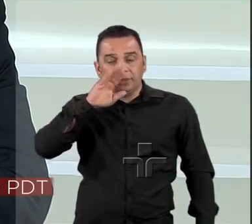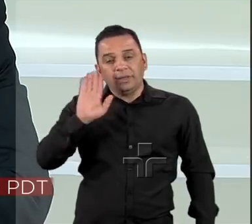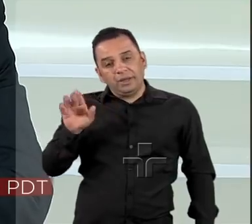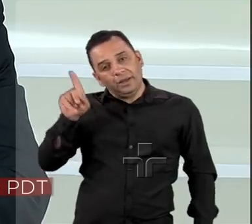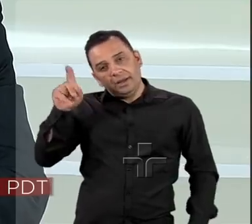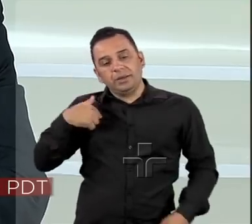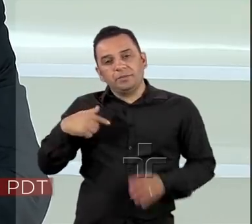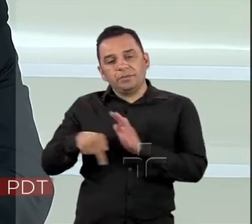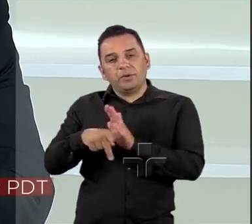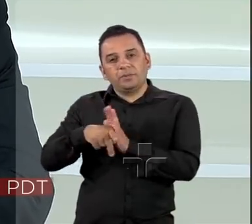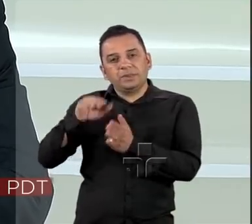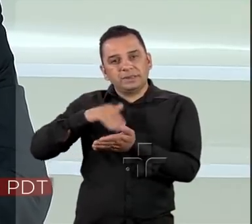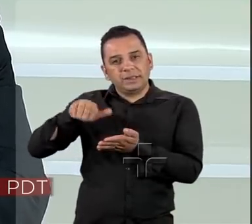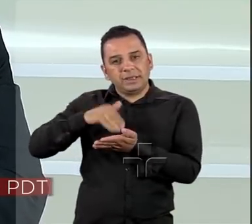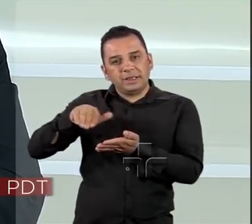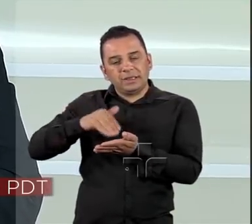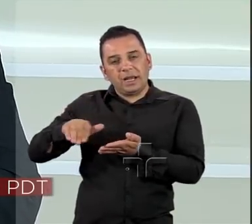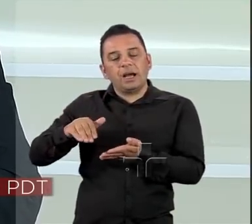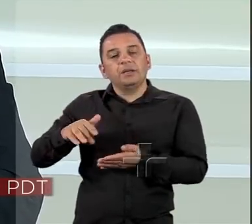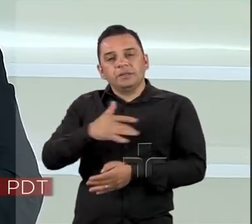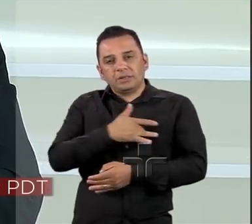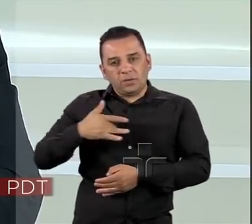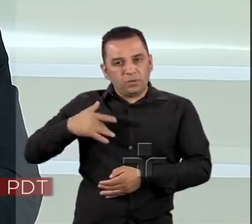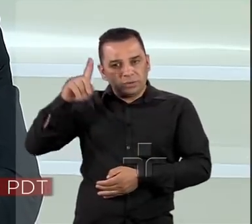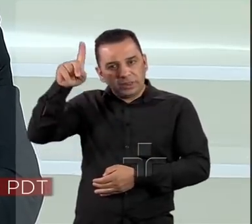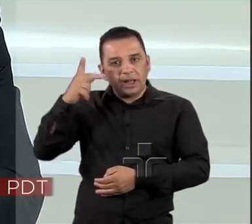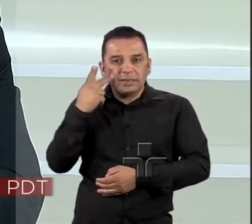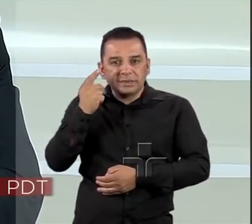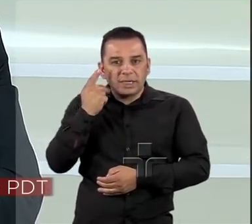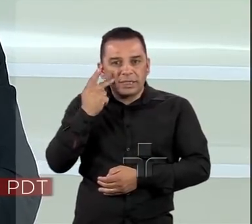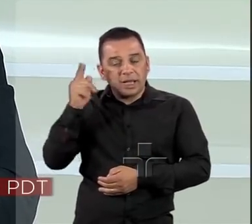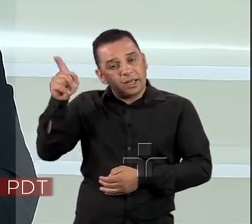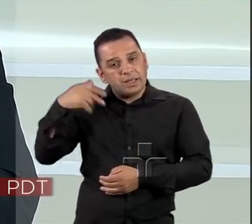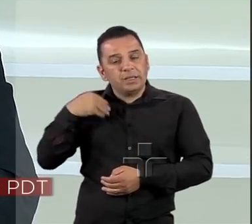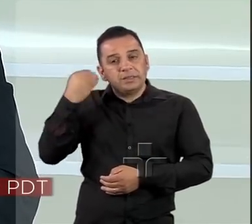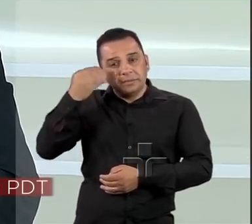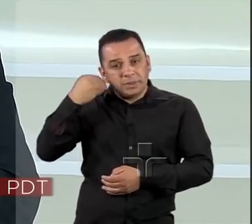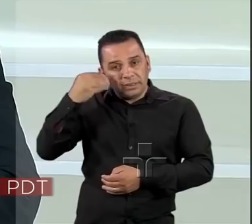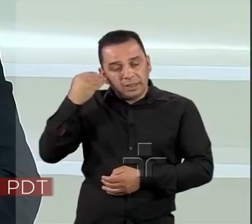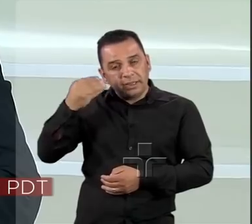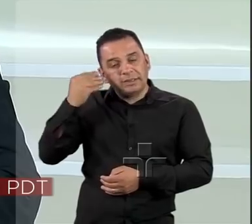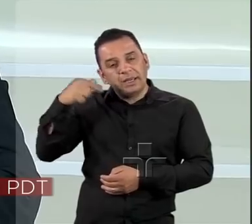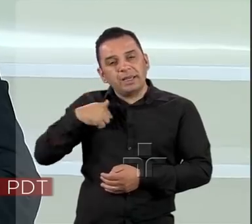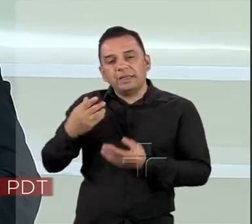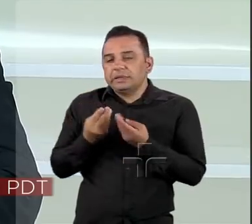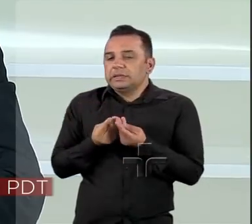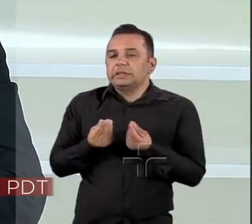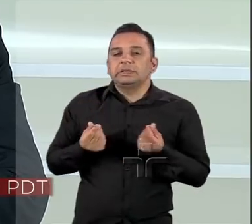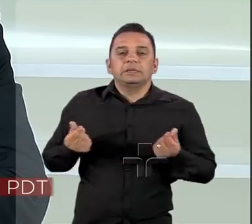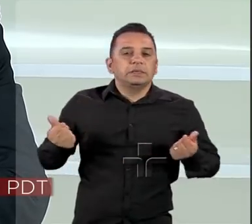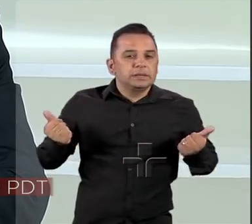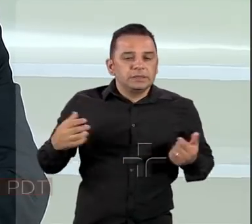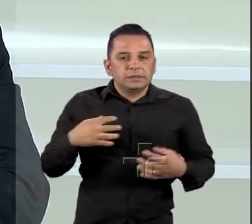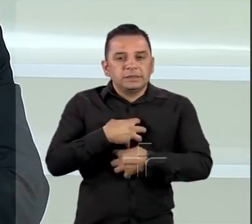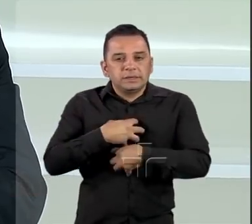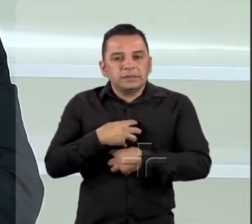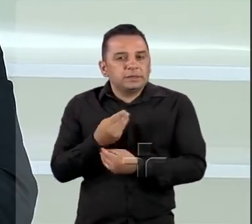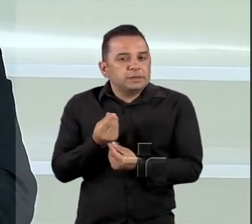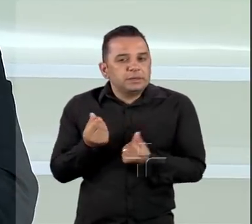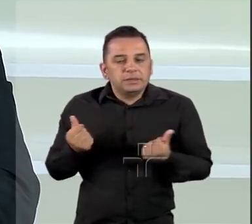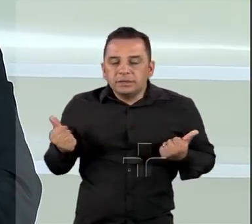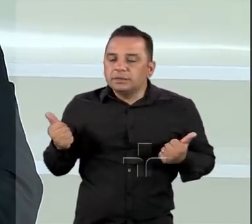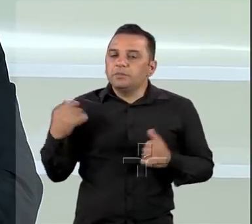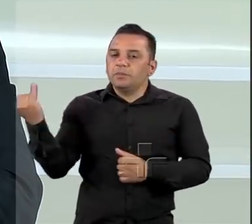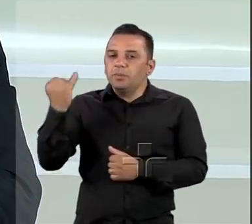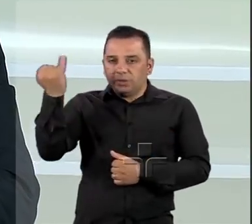do Ceará, foi meu antecessor, e nessa experiência, sem dúvida nenhuma, desenvolveu uma sensibilidade importante perante ao tema. E